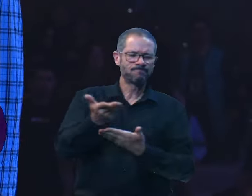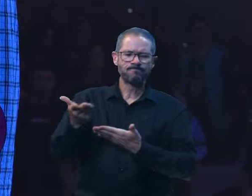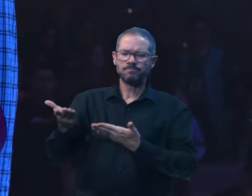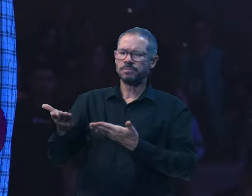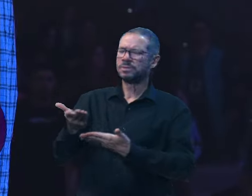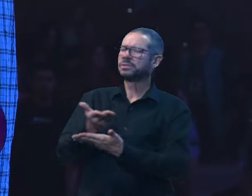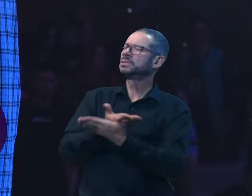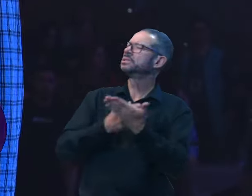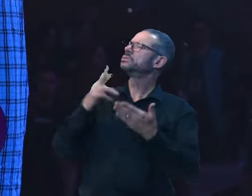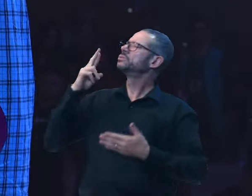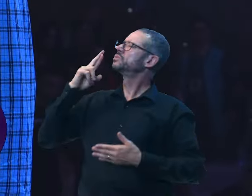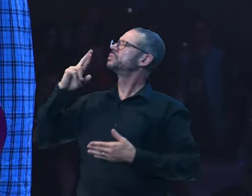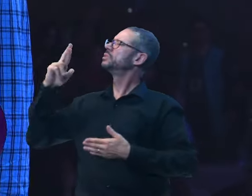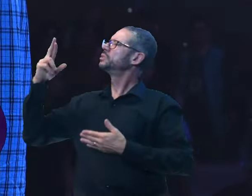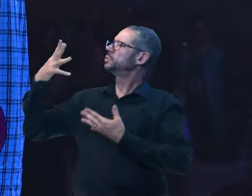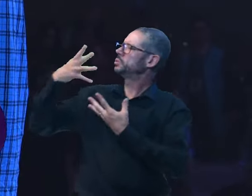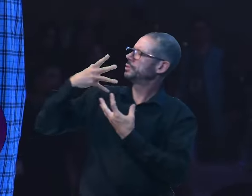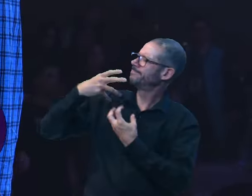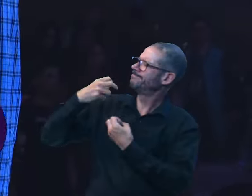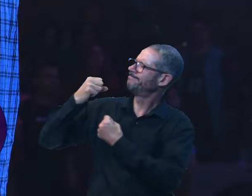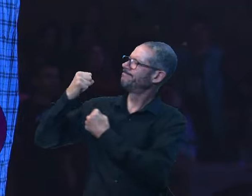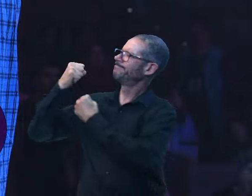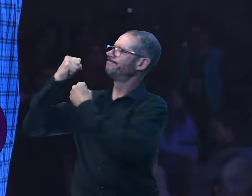Assim como o Senhor nos aceitou, Jesus,